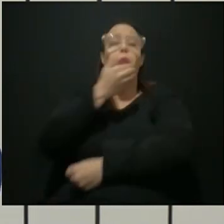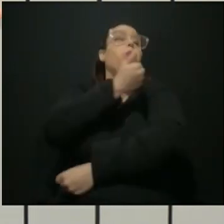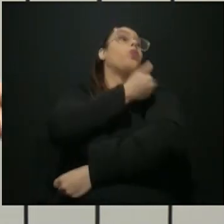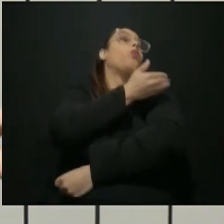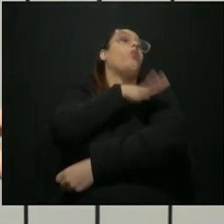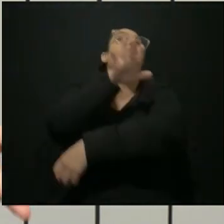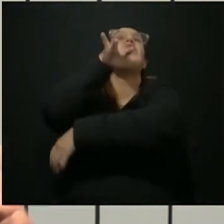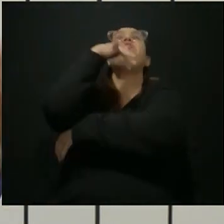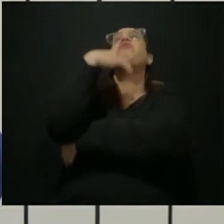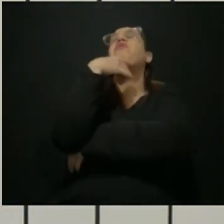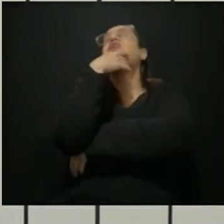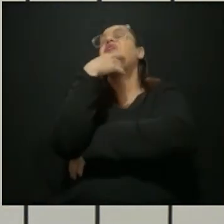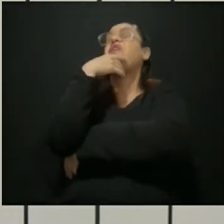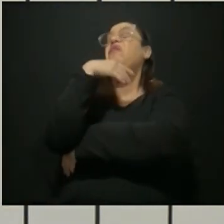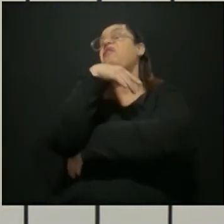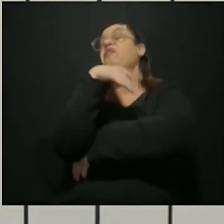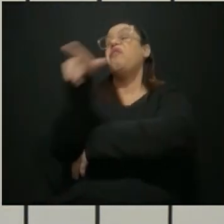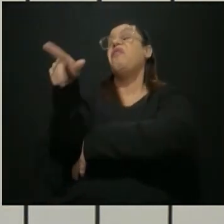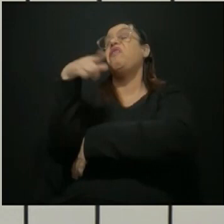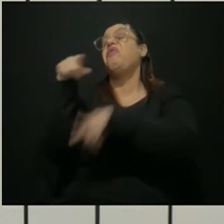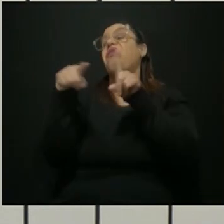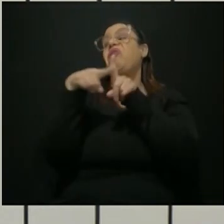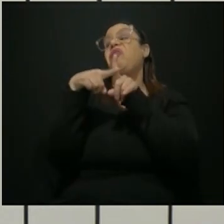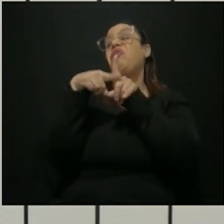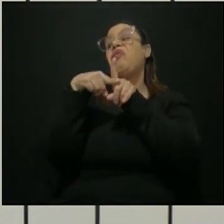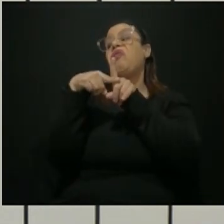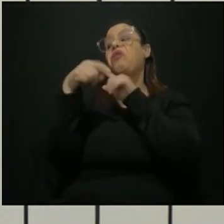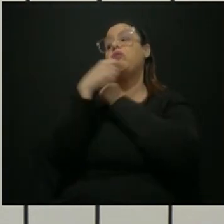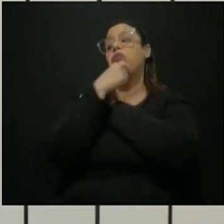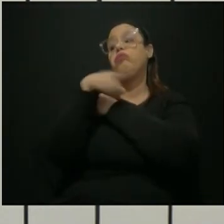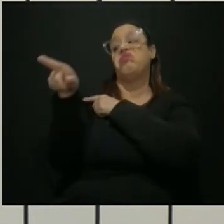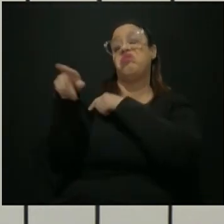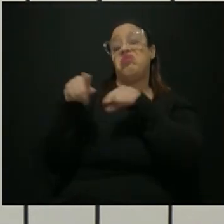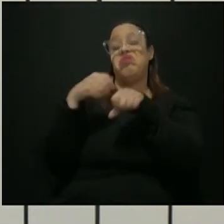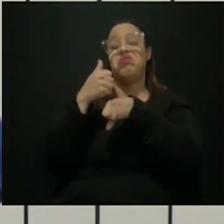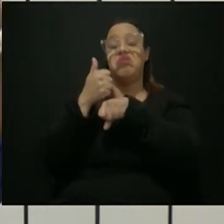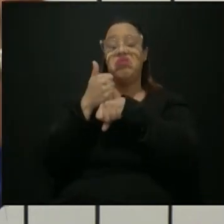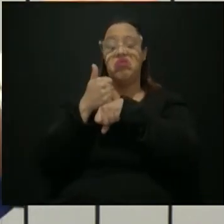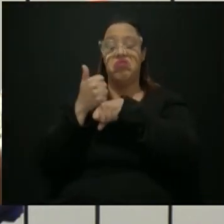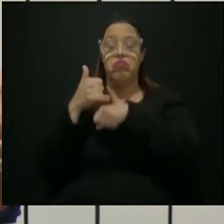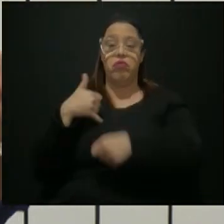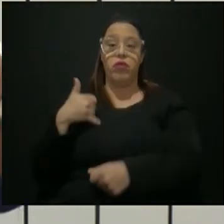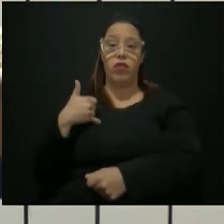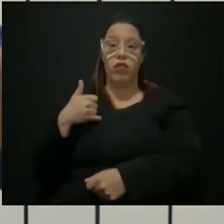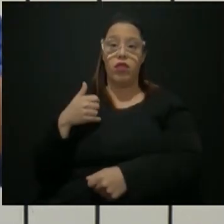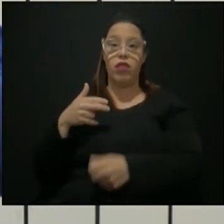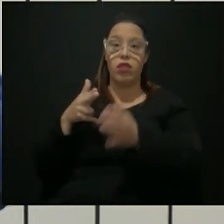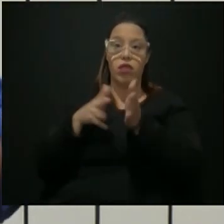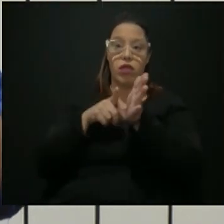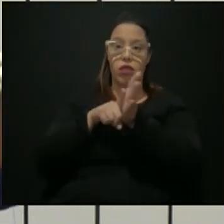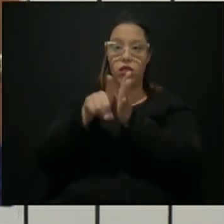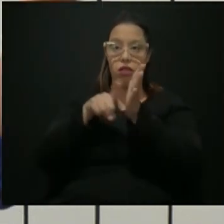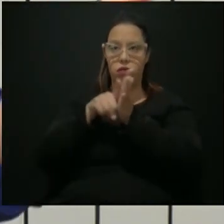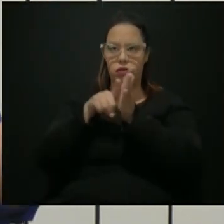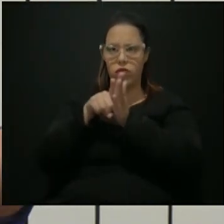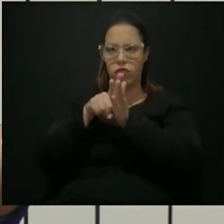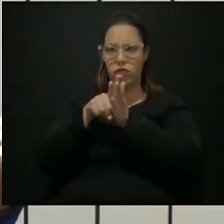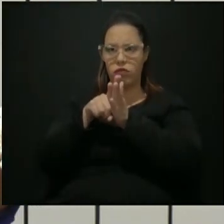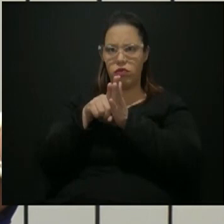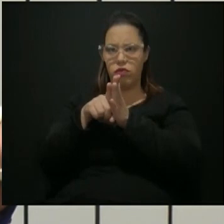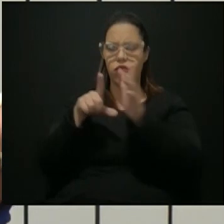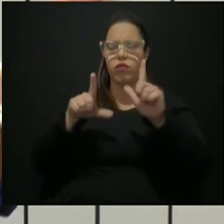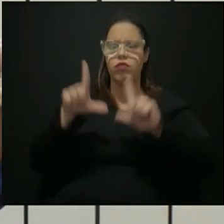estereótipos negativos em relação à sua idade. Nós temos uma notícia que foi, um fato que foi